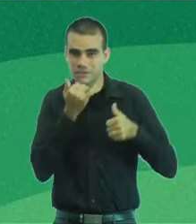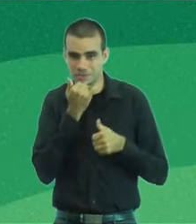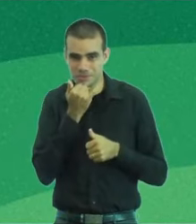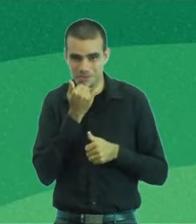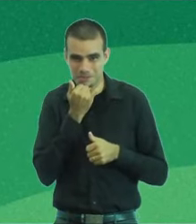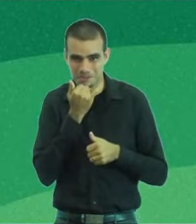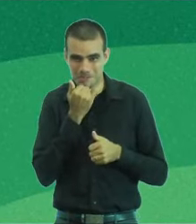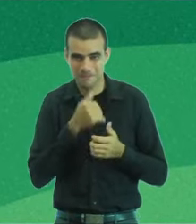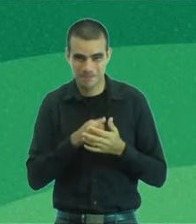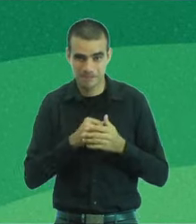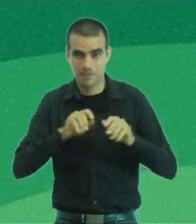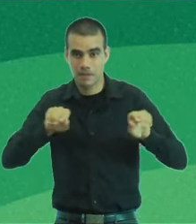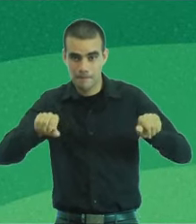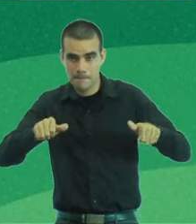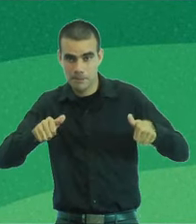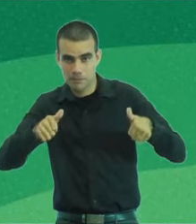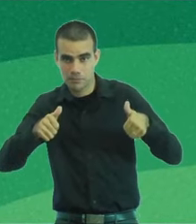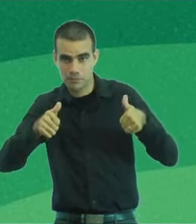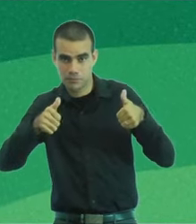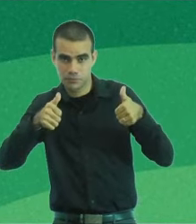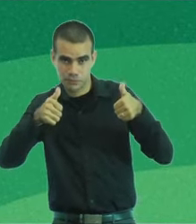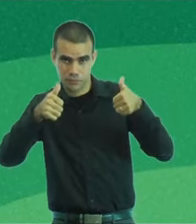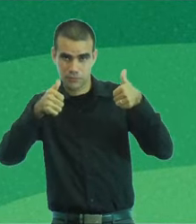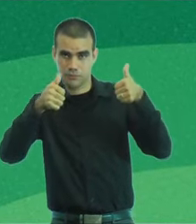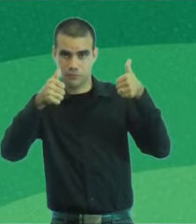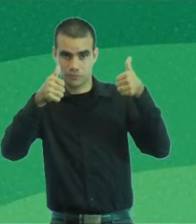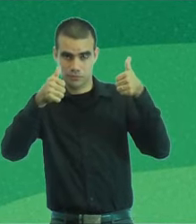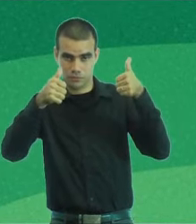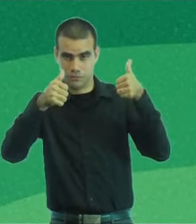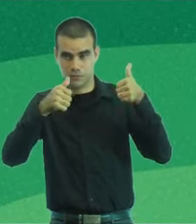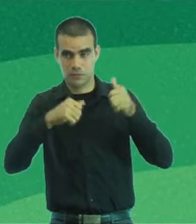foram melhorando bastante e foi